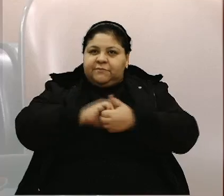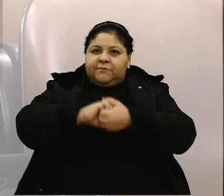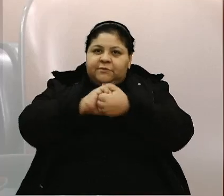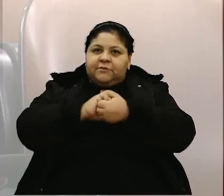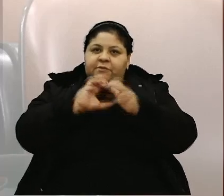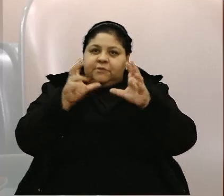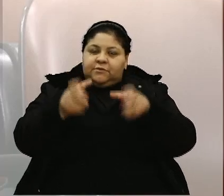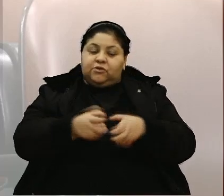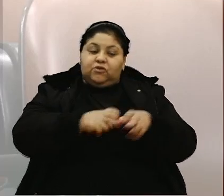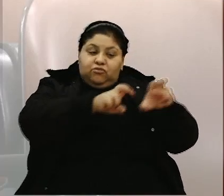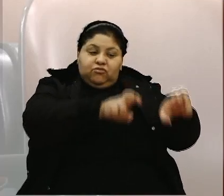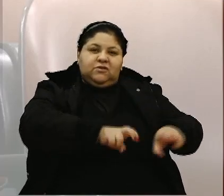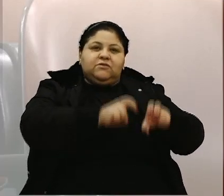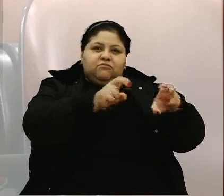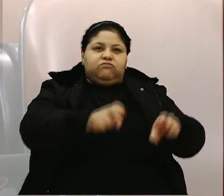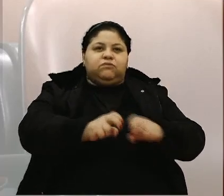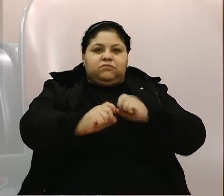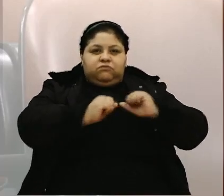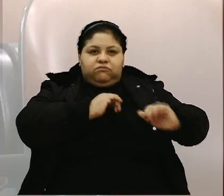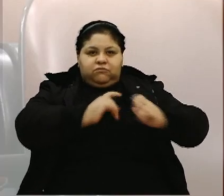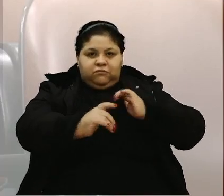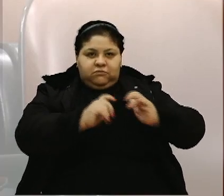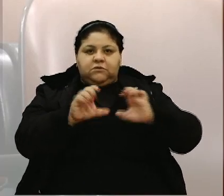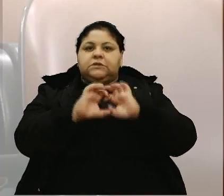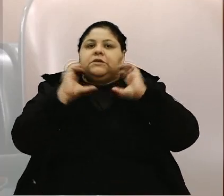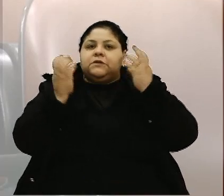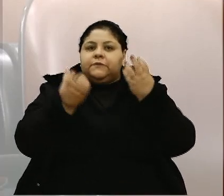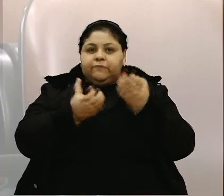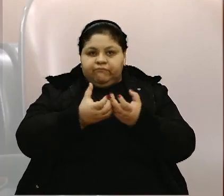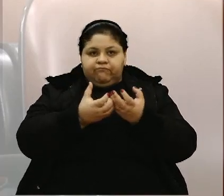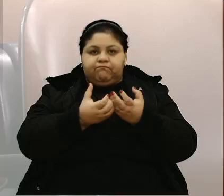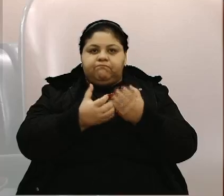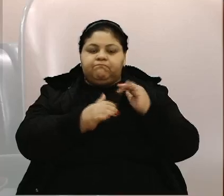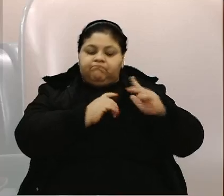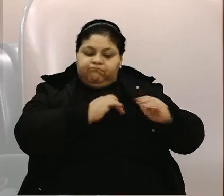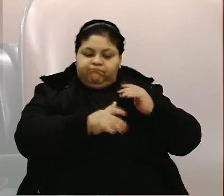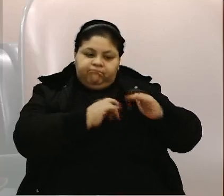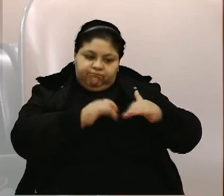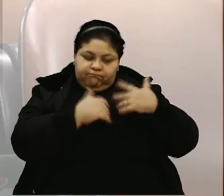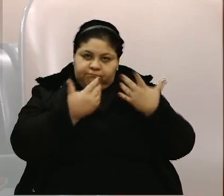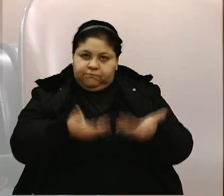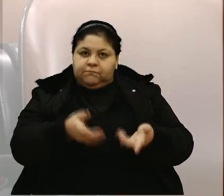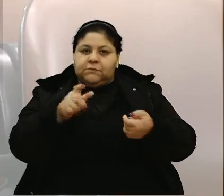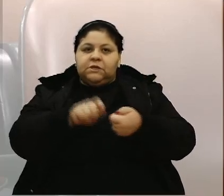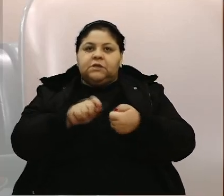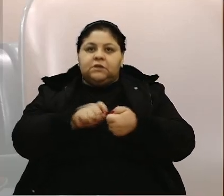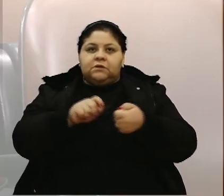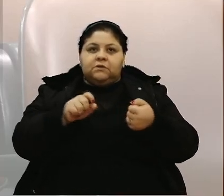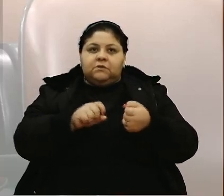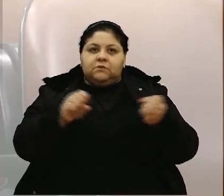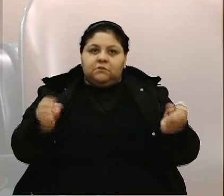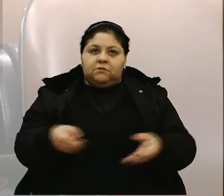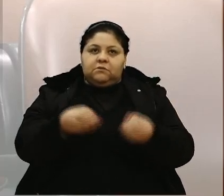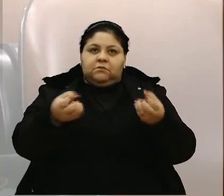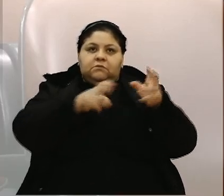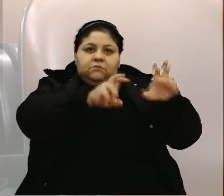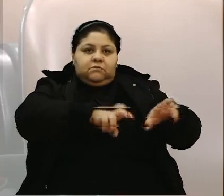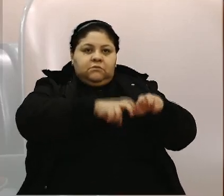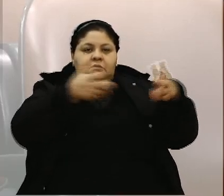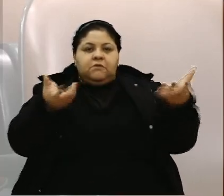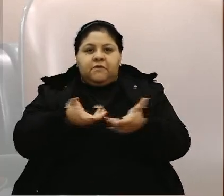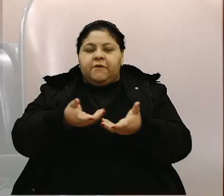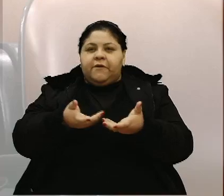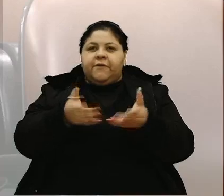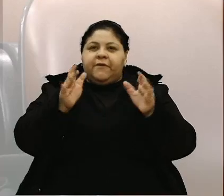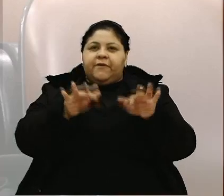os agricultores pela mobilização, a comunidade que estão se mobilizando para fazer uma grande festa do agricultor agora no final